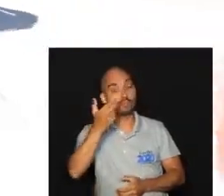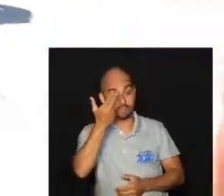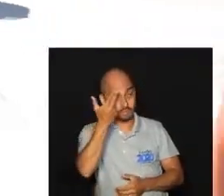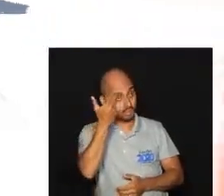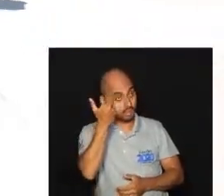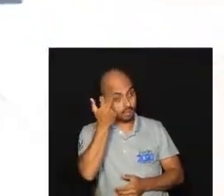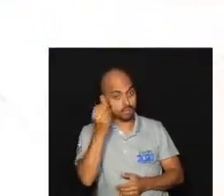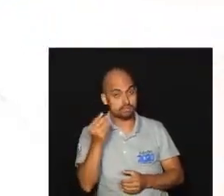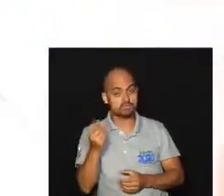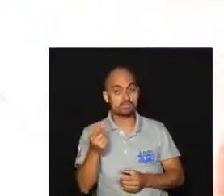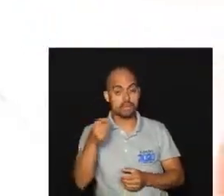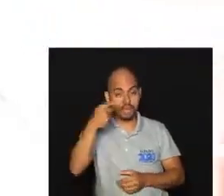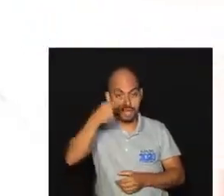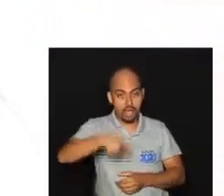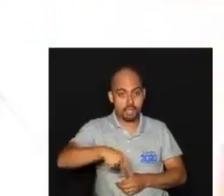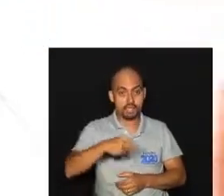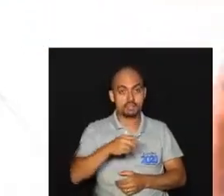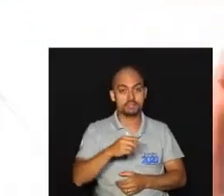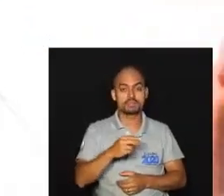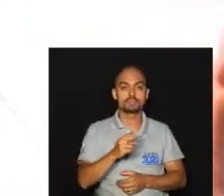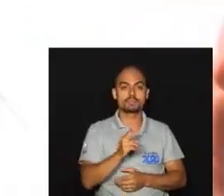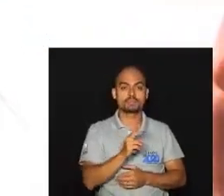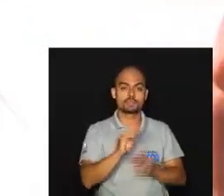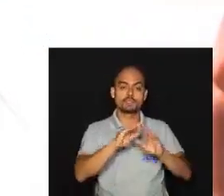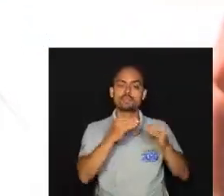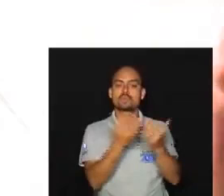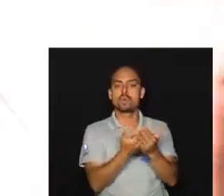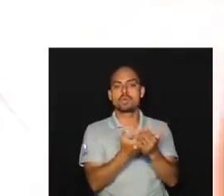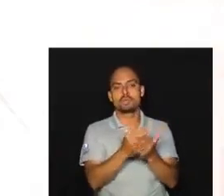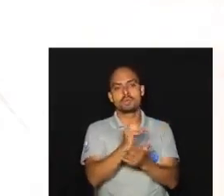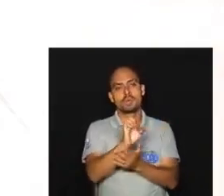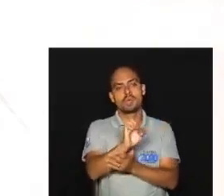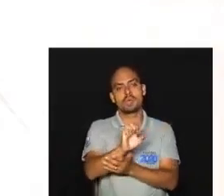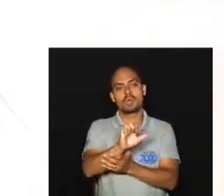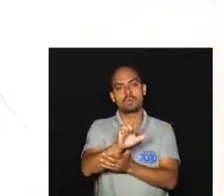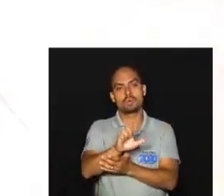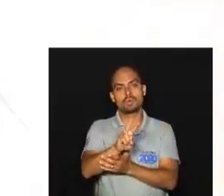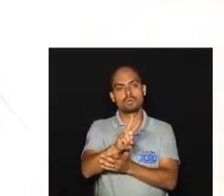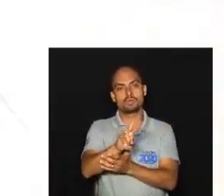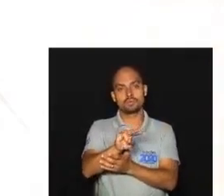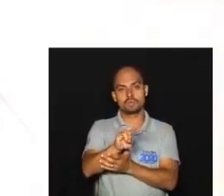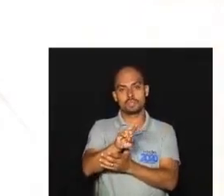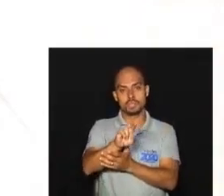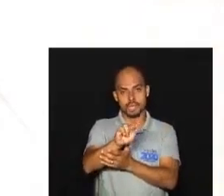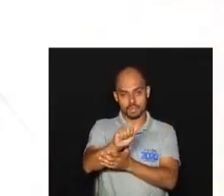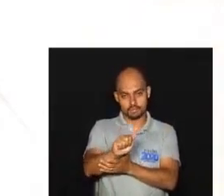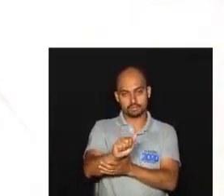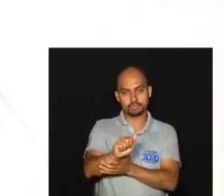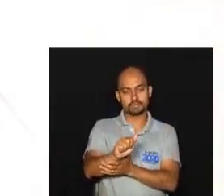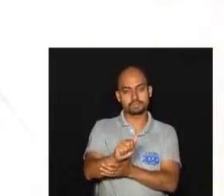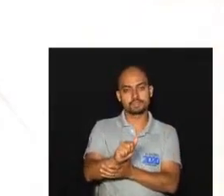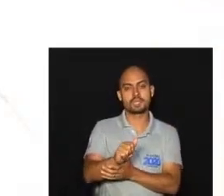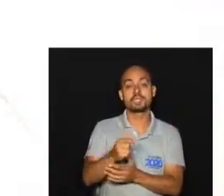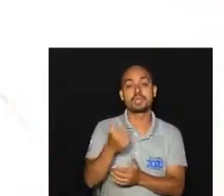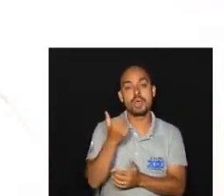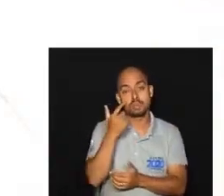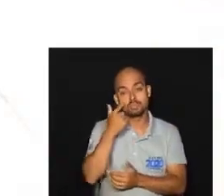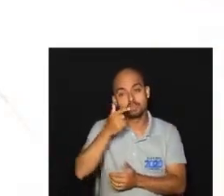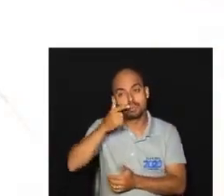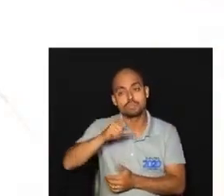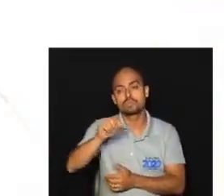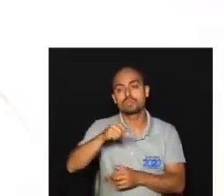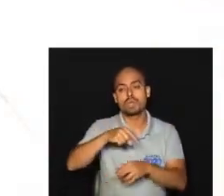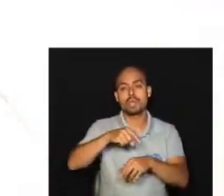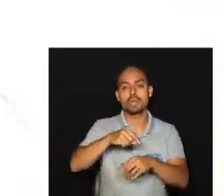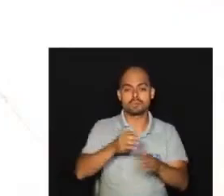estamos aqui na escola Elvira Muraro, que fica no Jardim Florencio, no distrito do Campo Grande. Nós conseguimos fazer